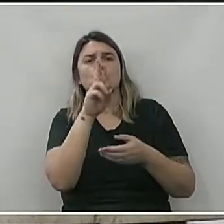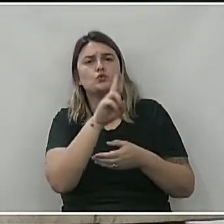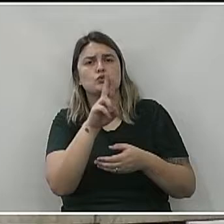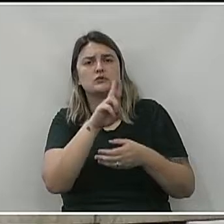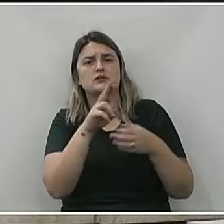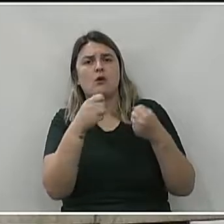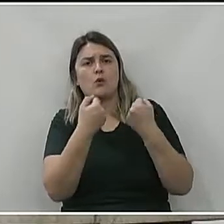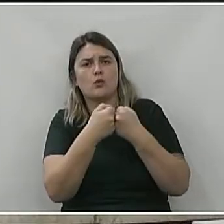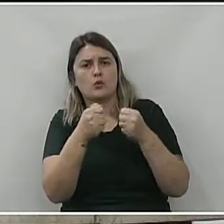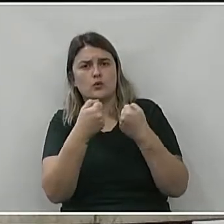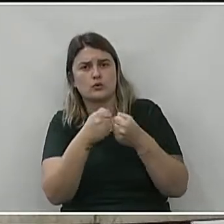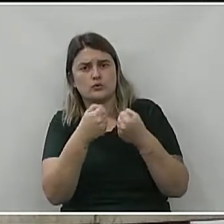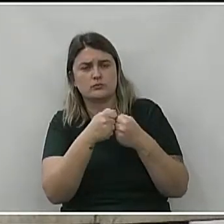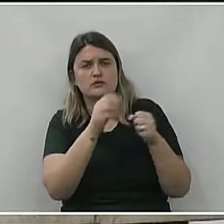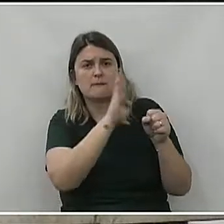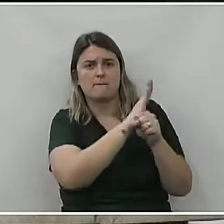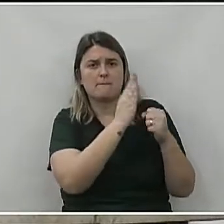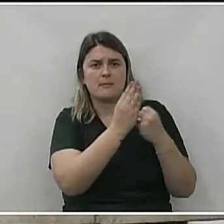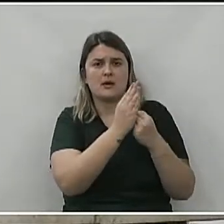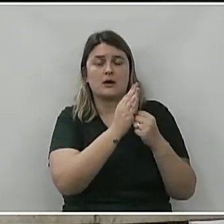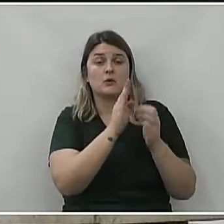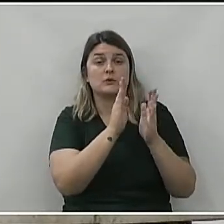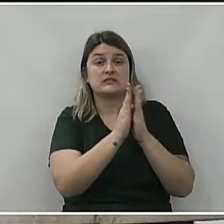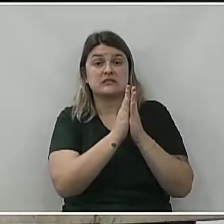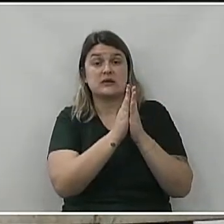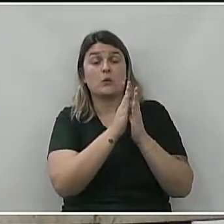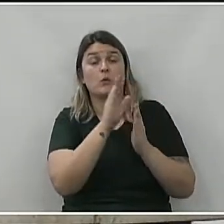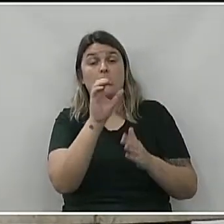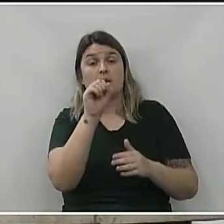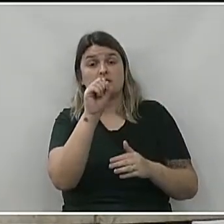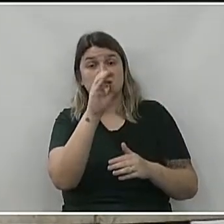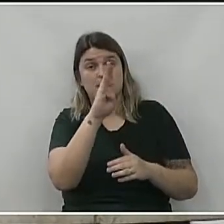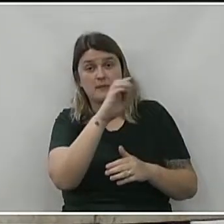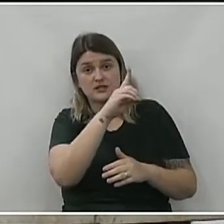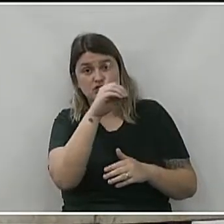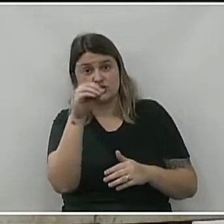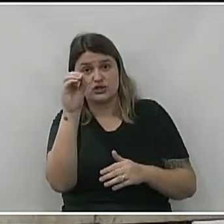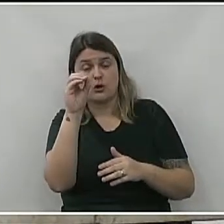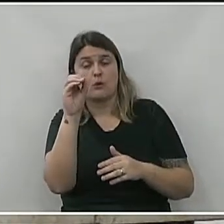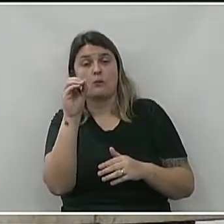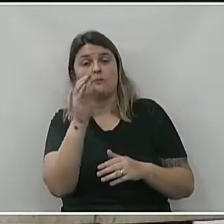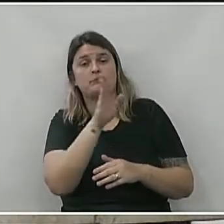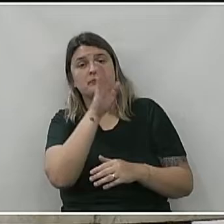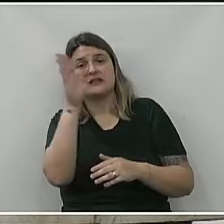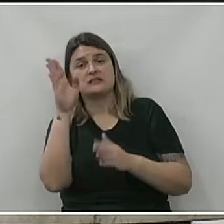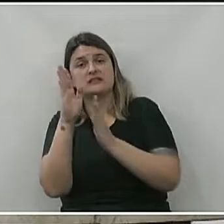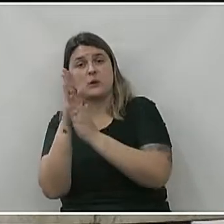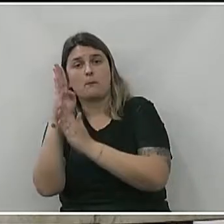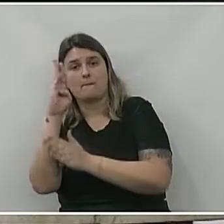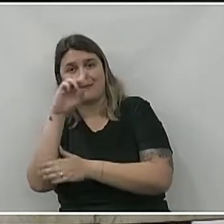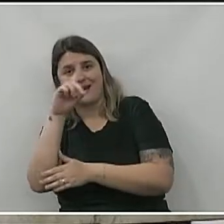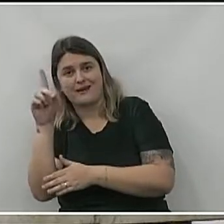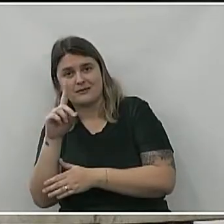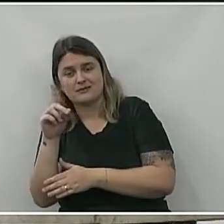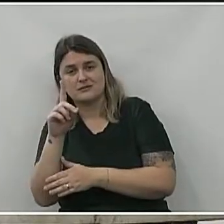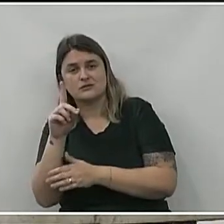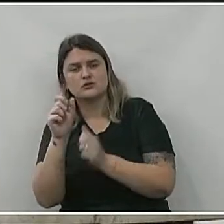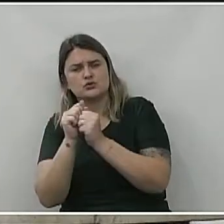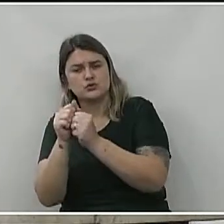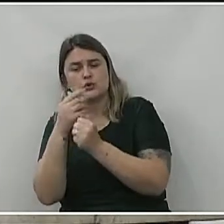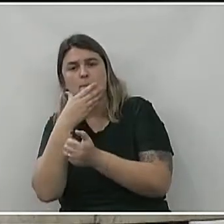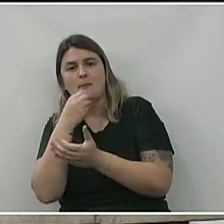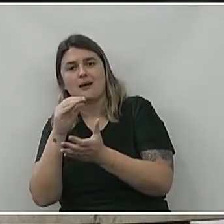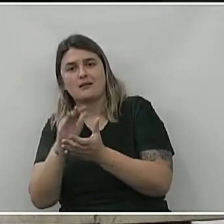de ônibus dos bairros São Sebastião e São Brás, informando que acompanha seu marido regularmente à PMI para a realização